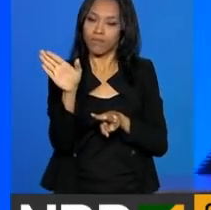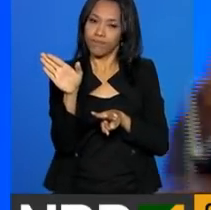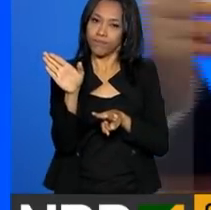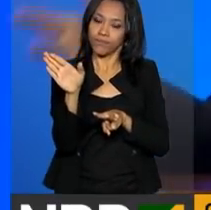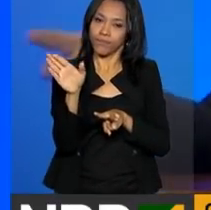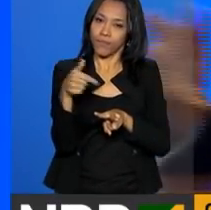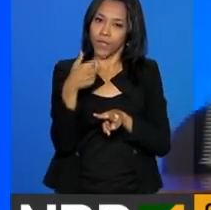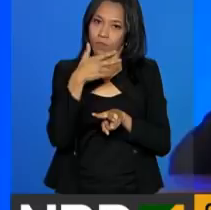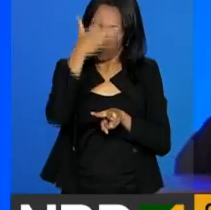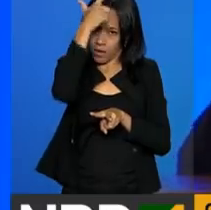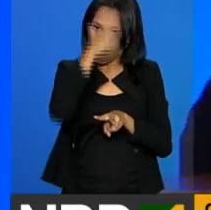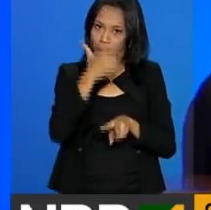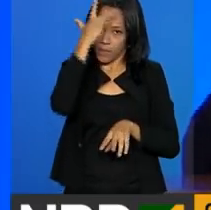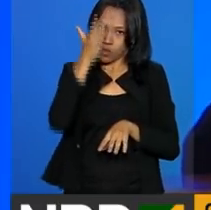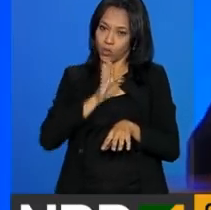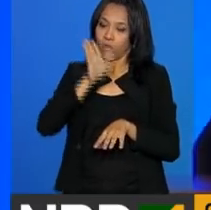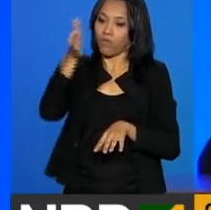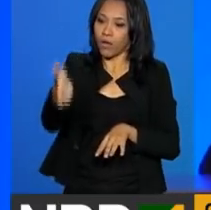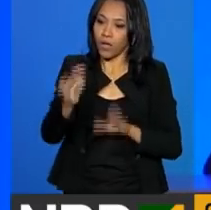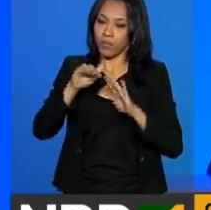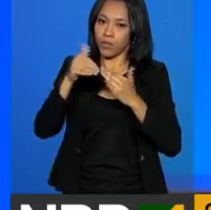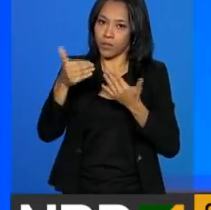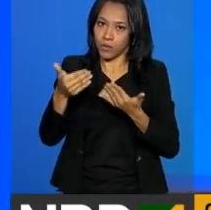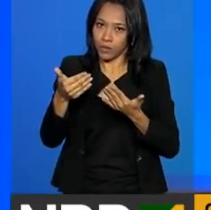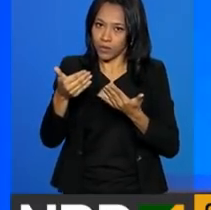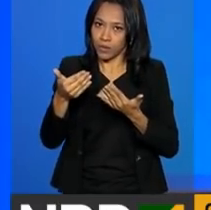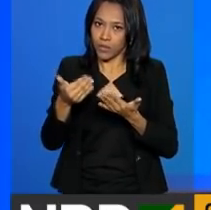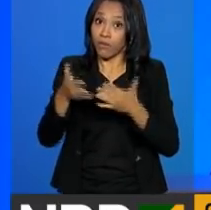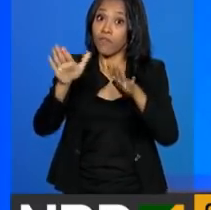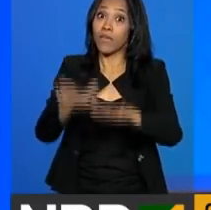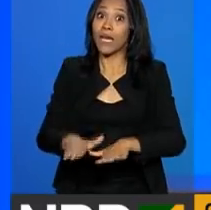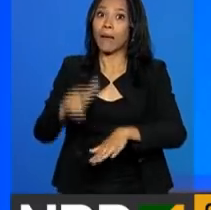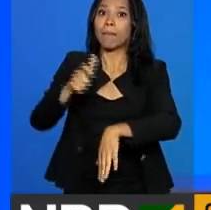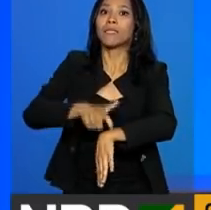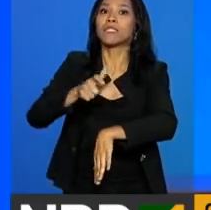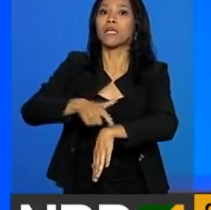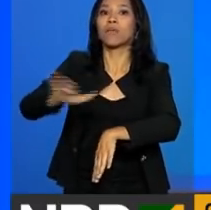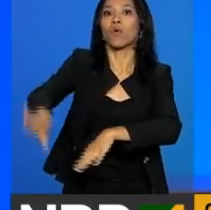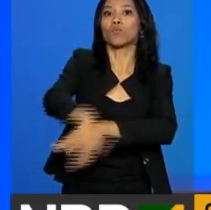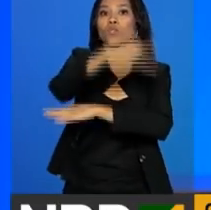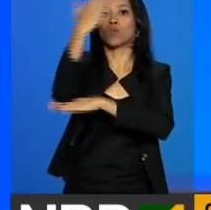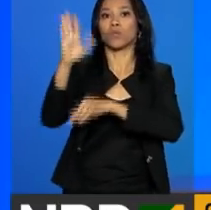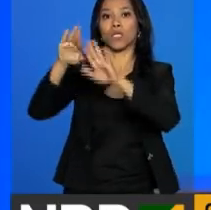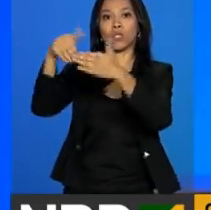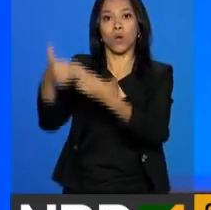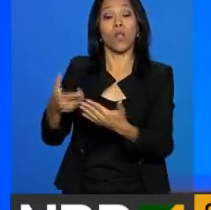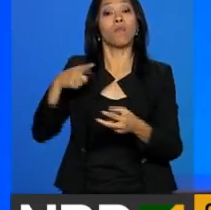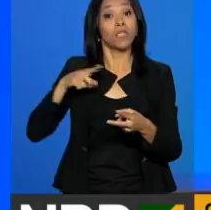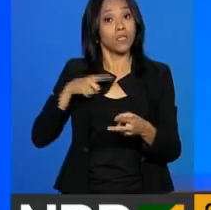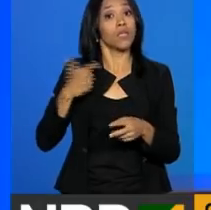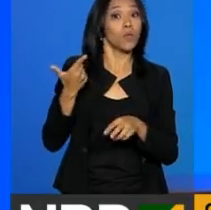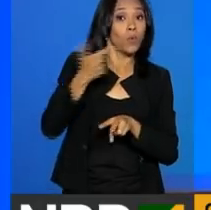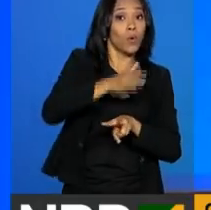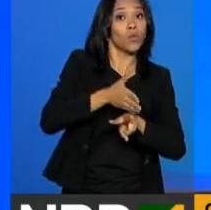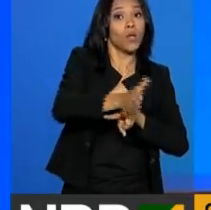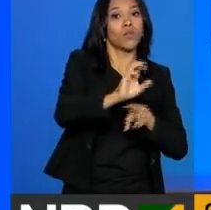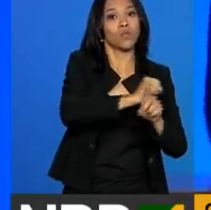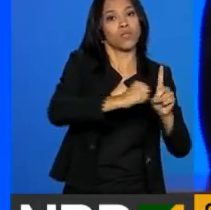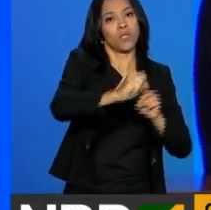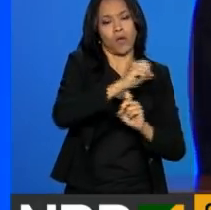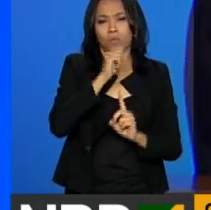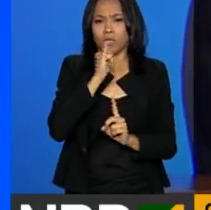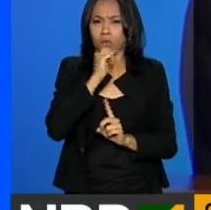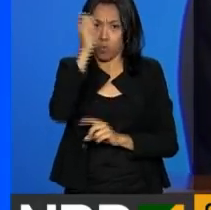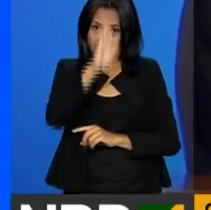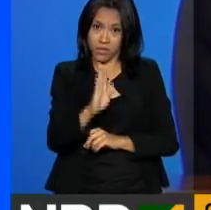que o sujeito vai o rapaz era a moça vai ficar mais tempo na escola vai aprender mais mas tem uma vertente social num país pobre como o nosso